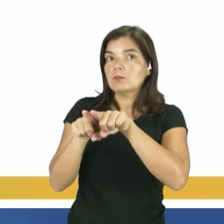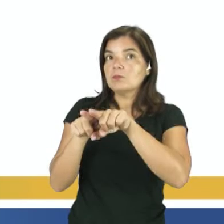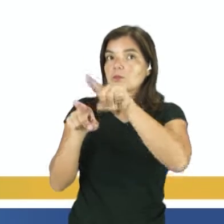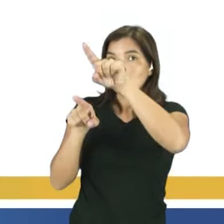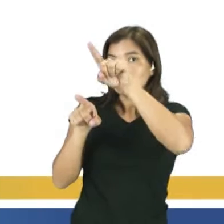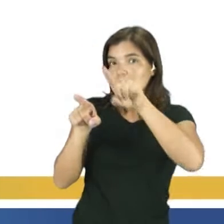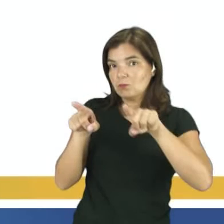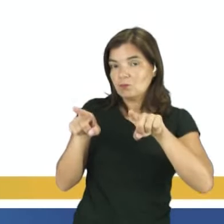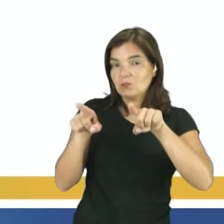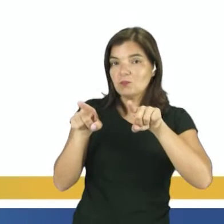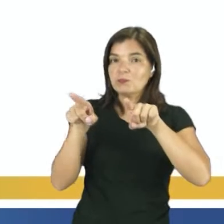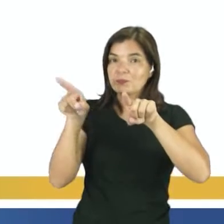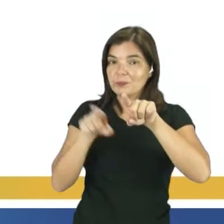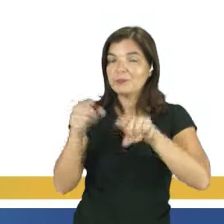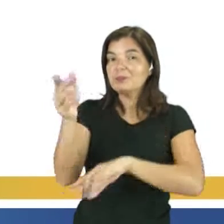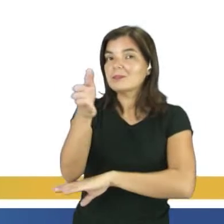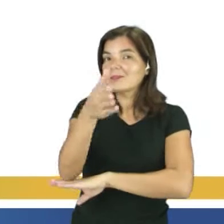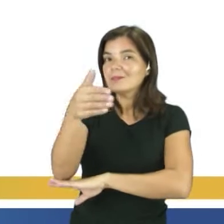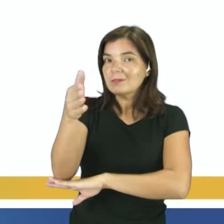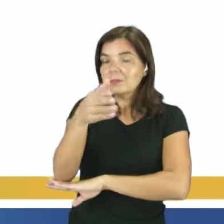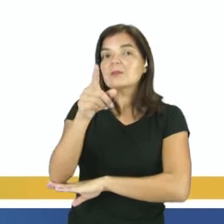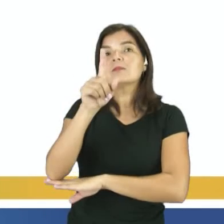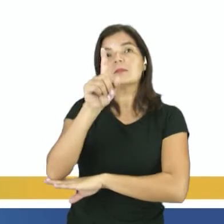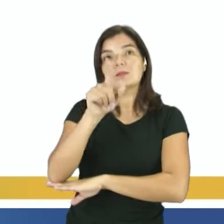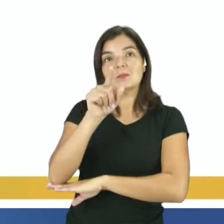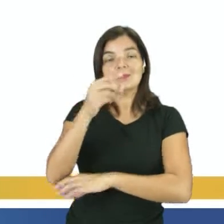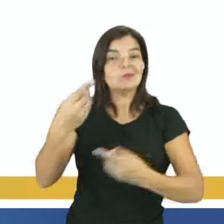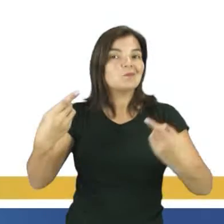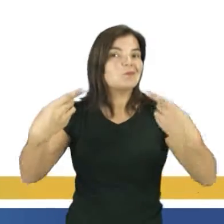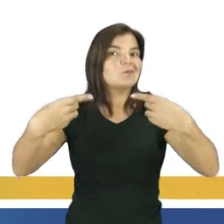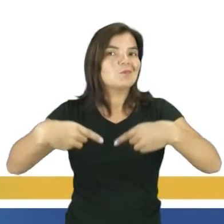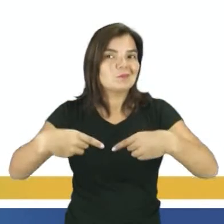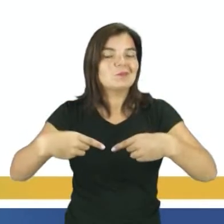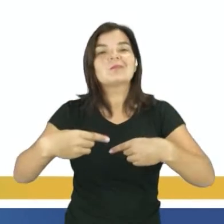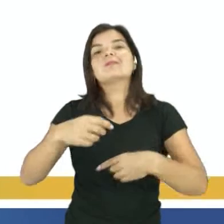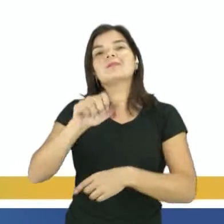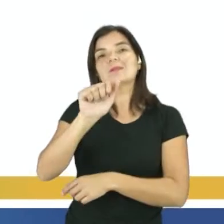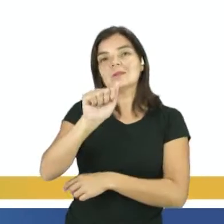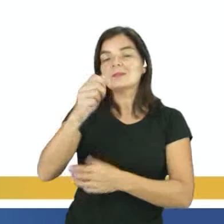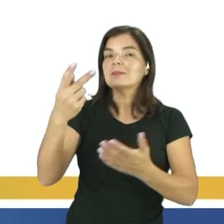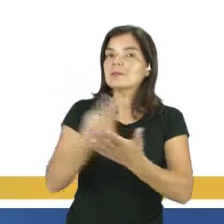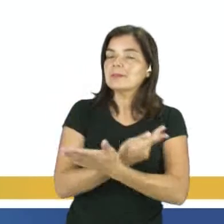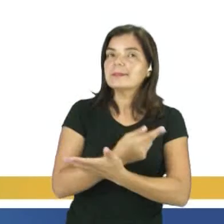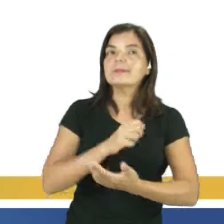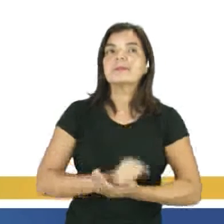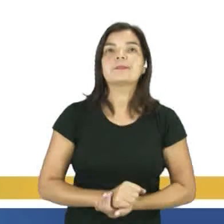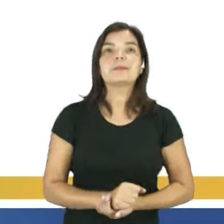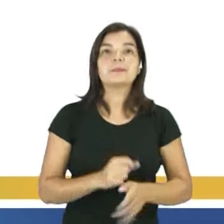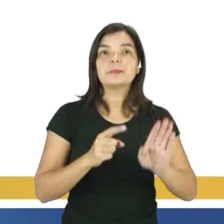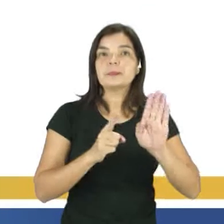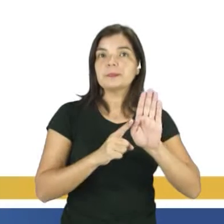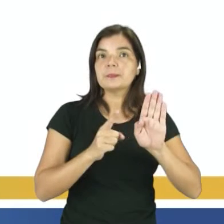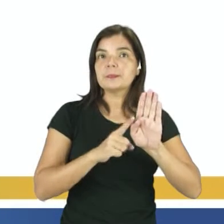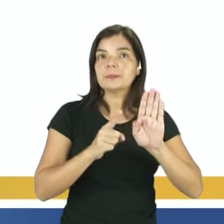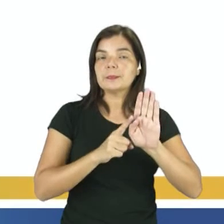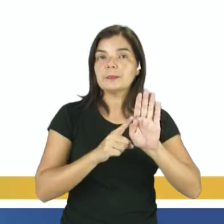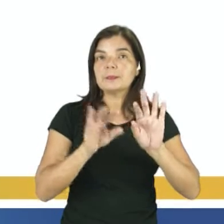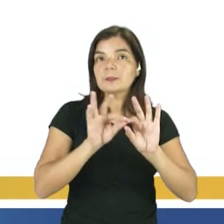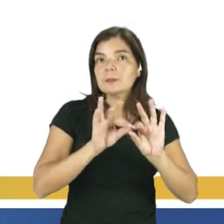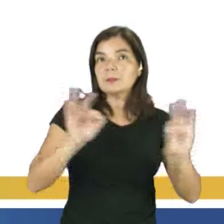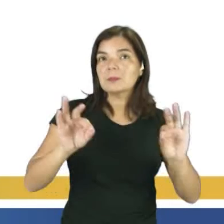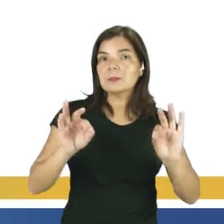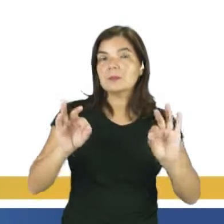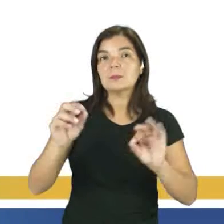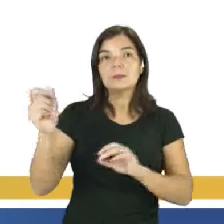do retângulo da bandeira. Então são retas concorrentes. Então a letra A está errado. Letra